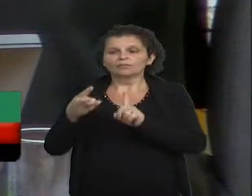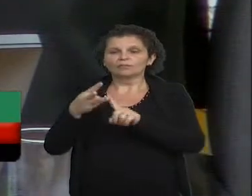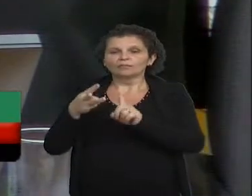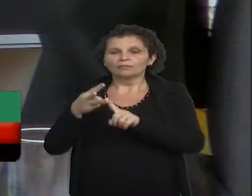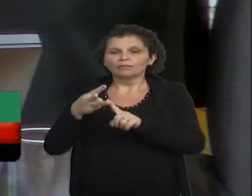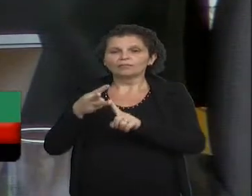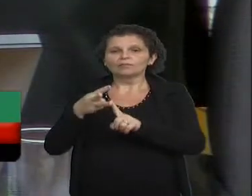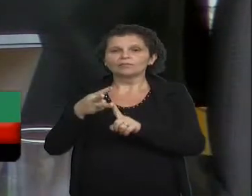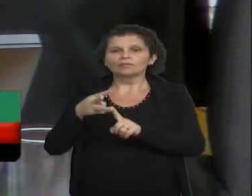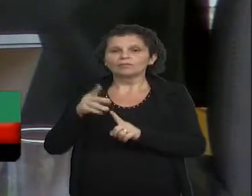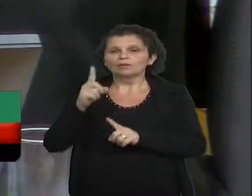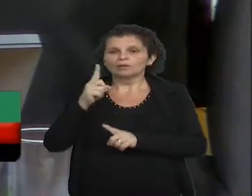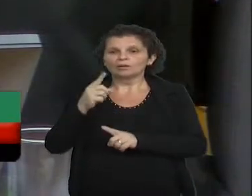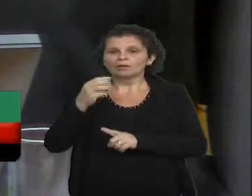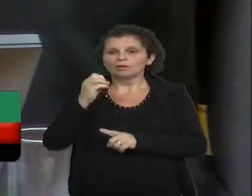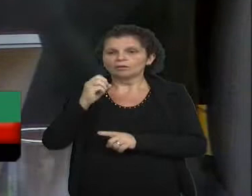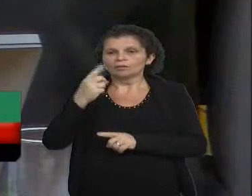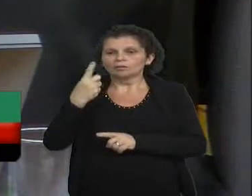ao veto